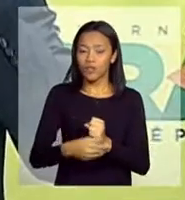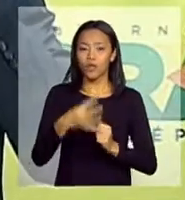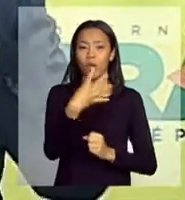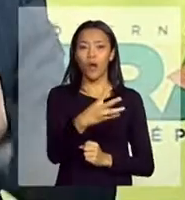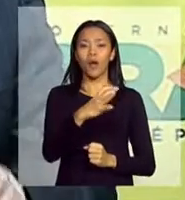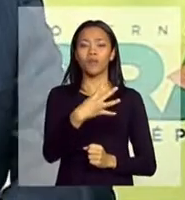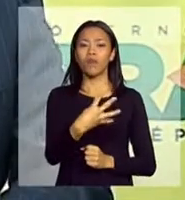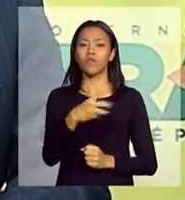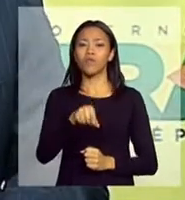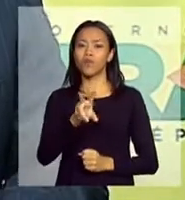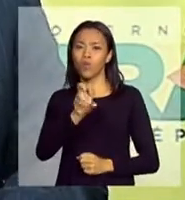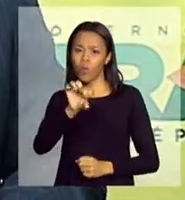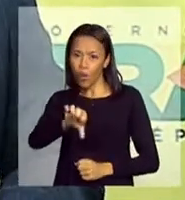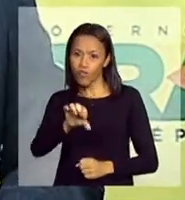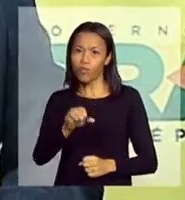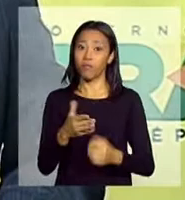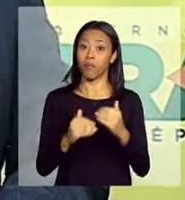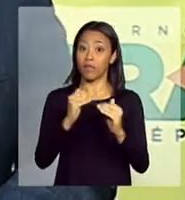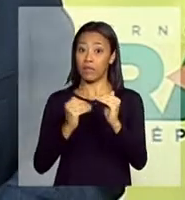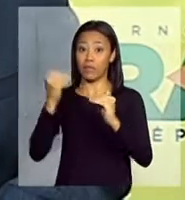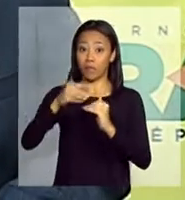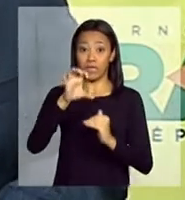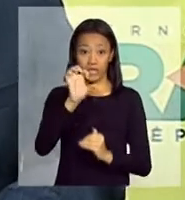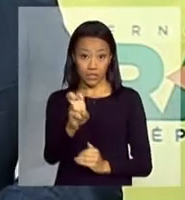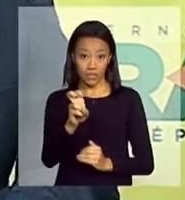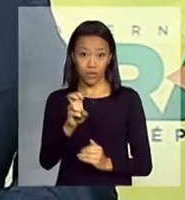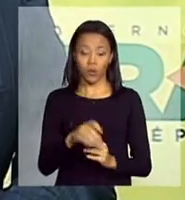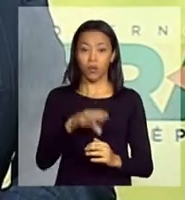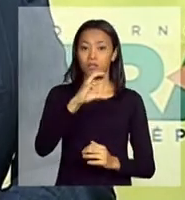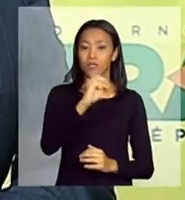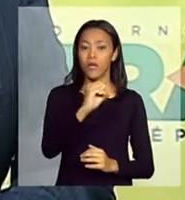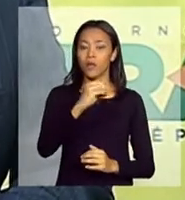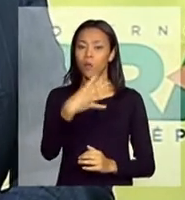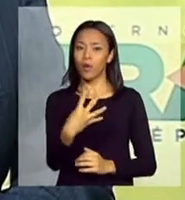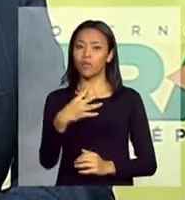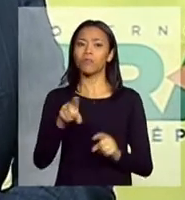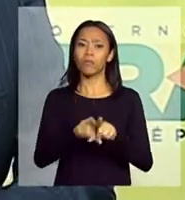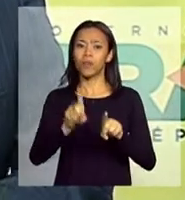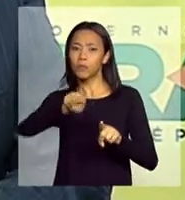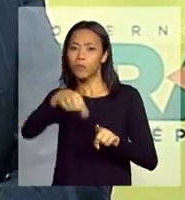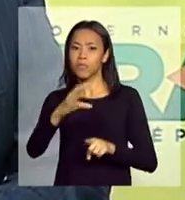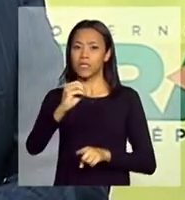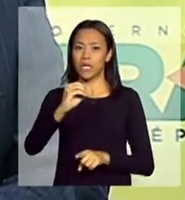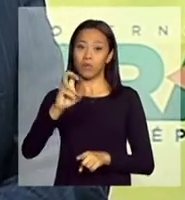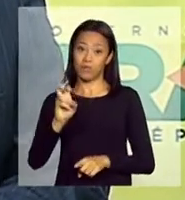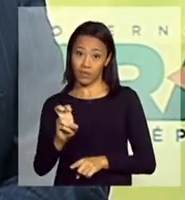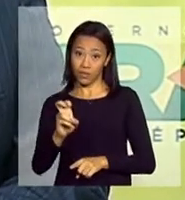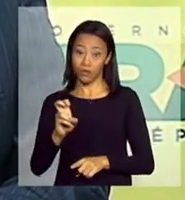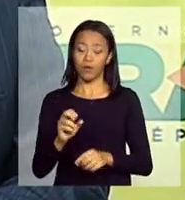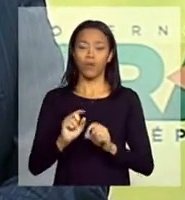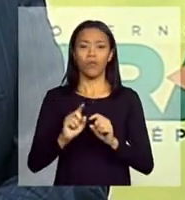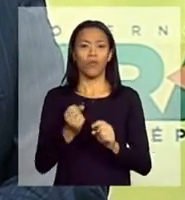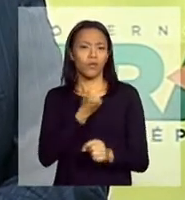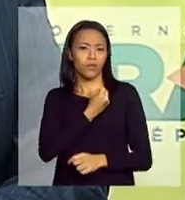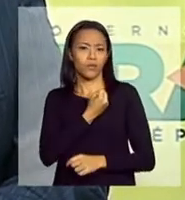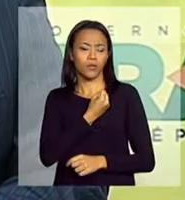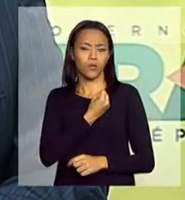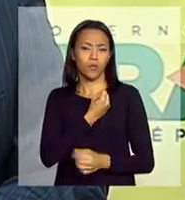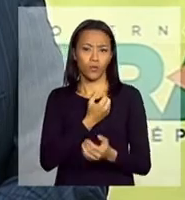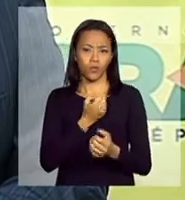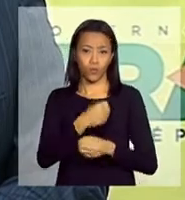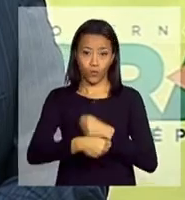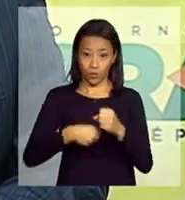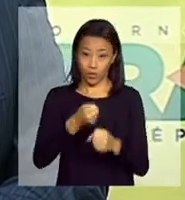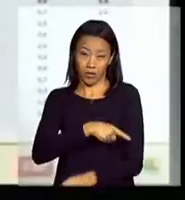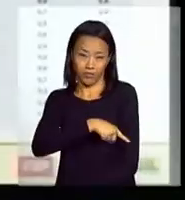51 crescimento na educação infantil 04 para 05 um crescimento nos anos